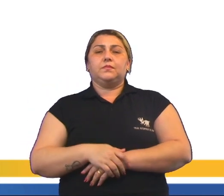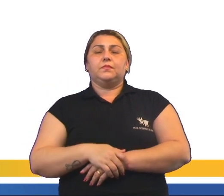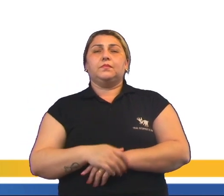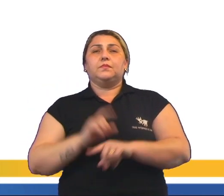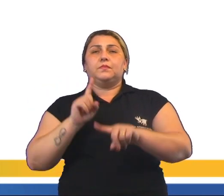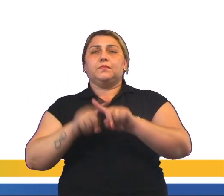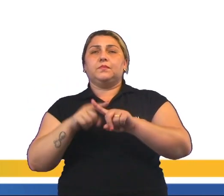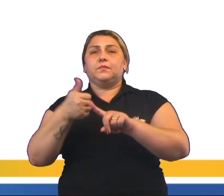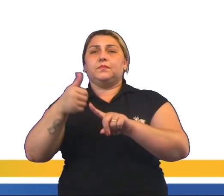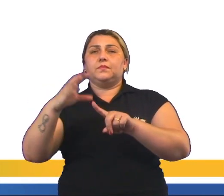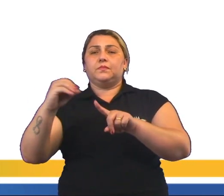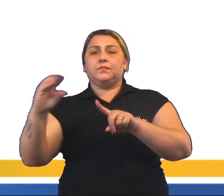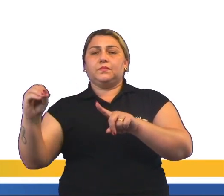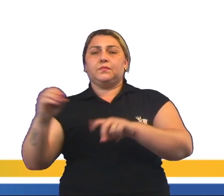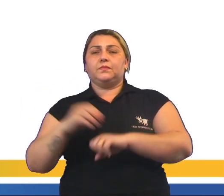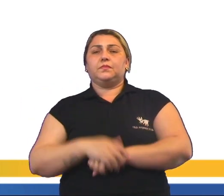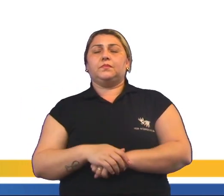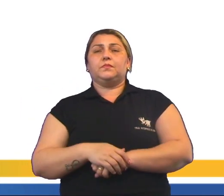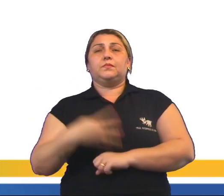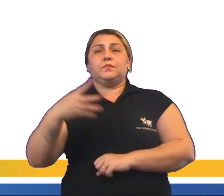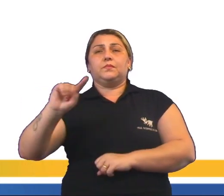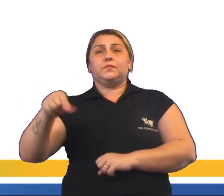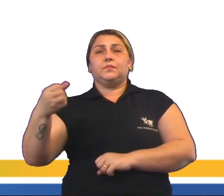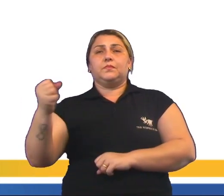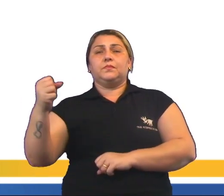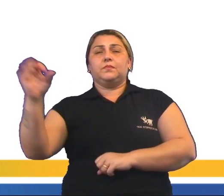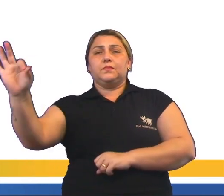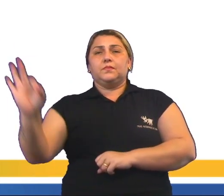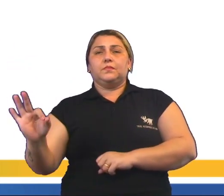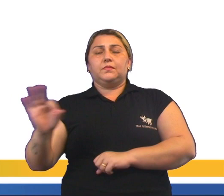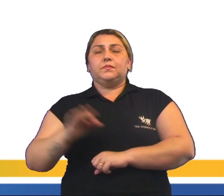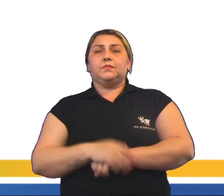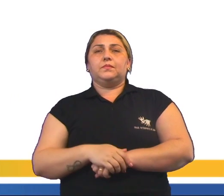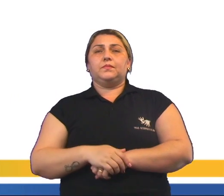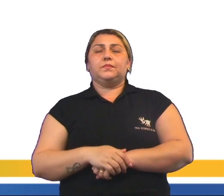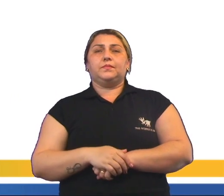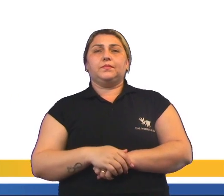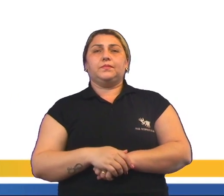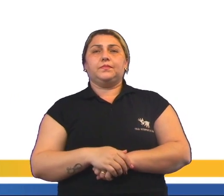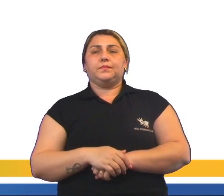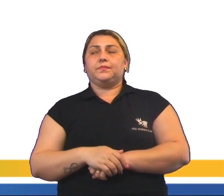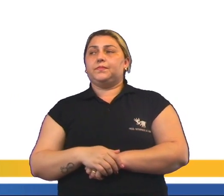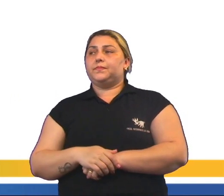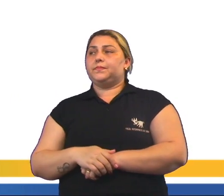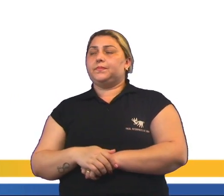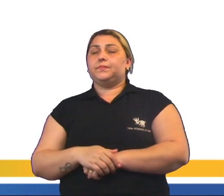0,048 vezes 100, ou seja, nós temos aí 4,8%.